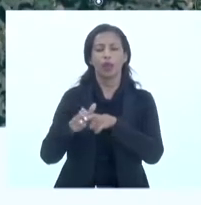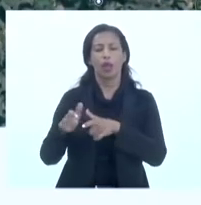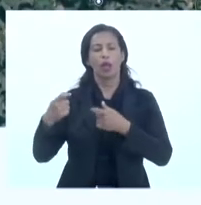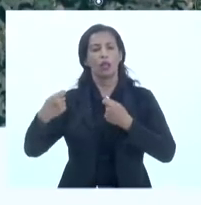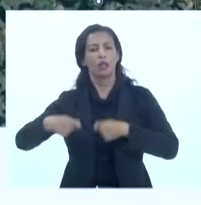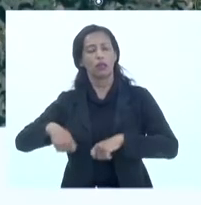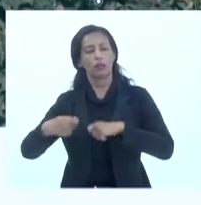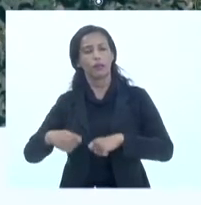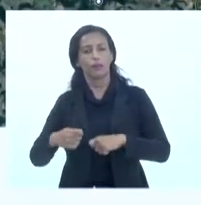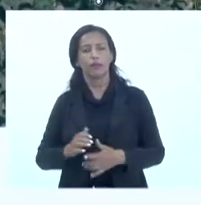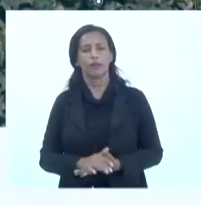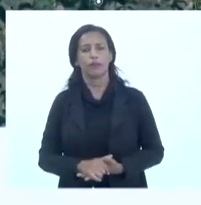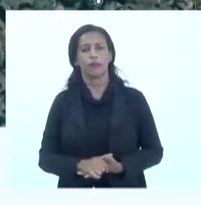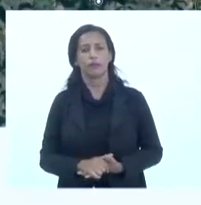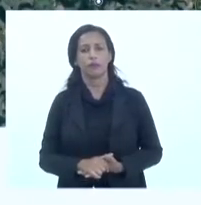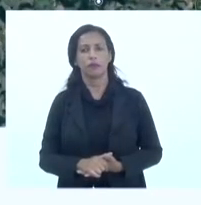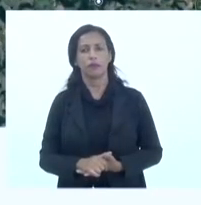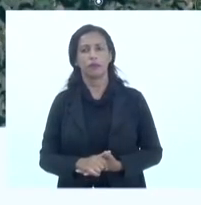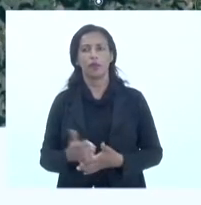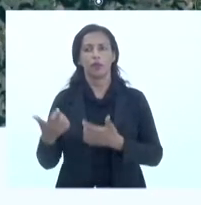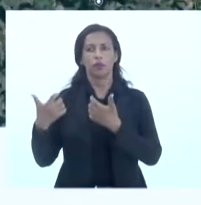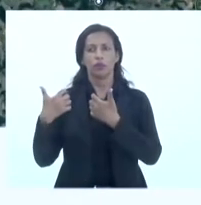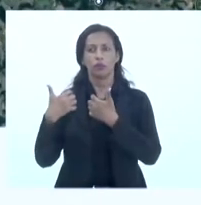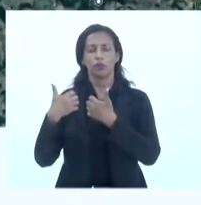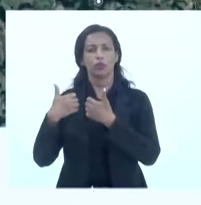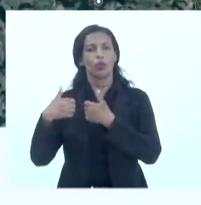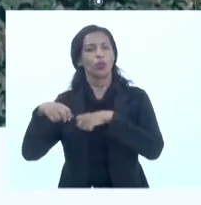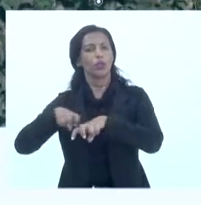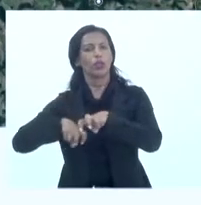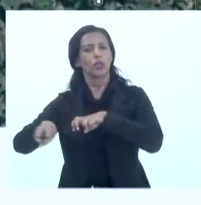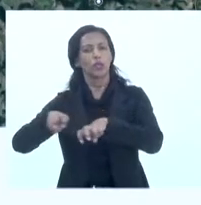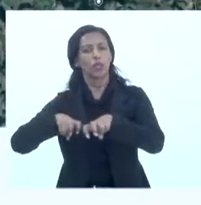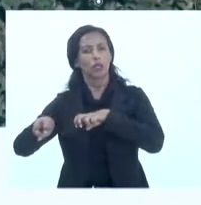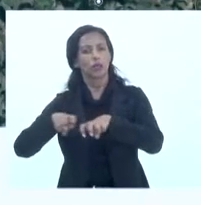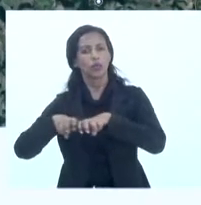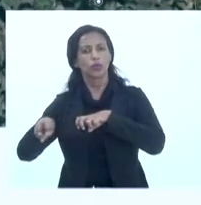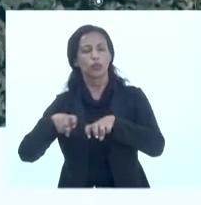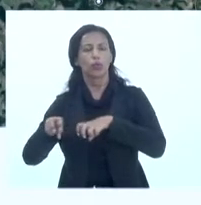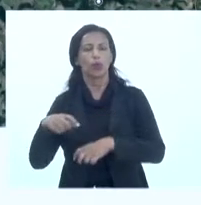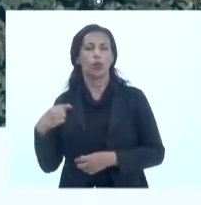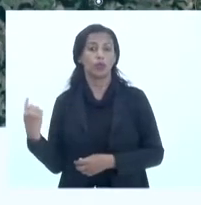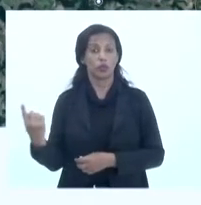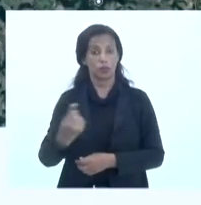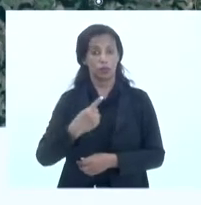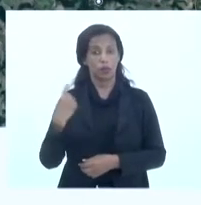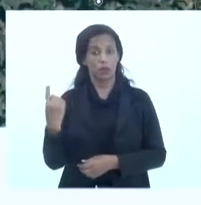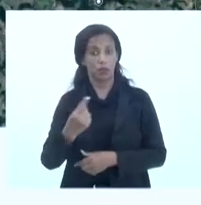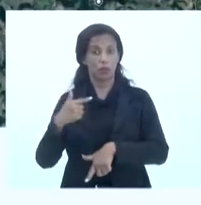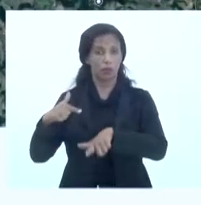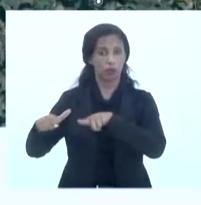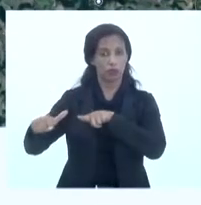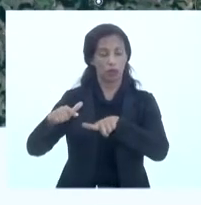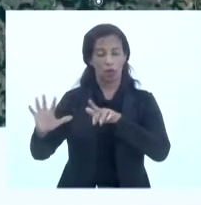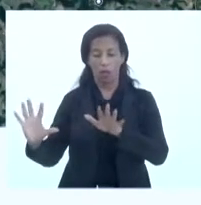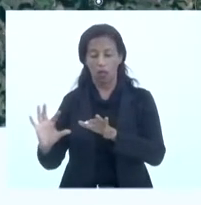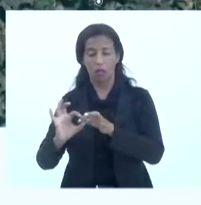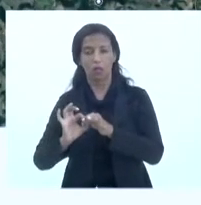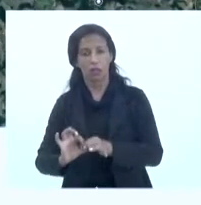dependência do transporte na Via Dutra, tanto para peças como para os nossos colaboradores, é a